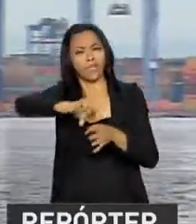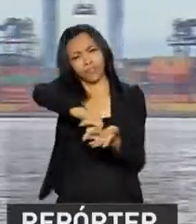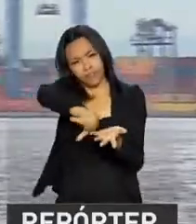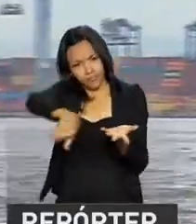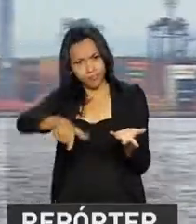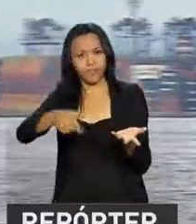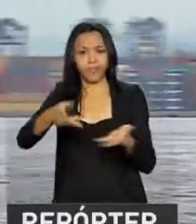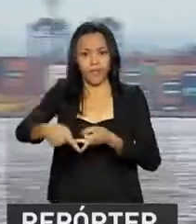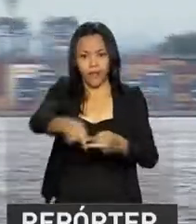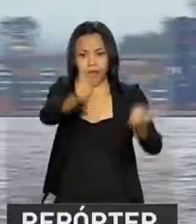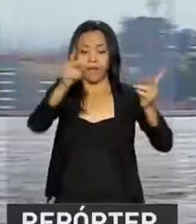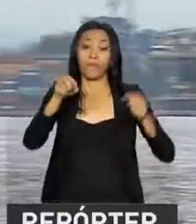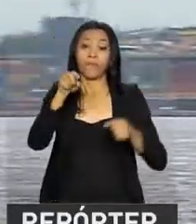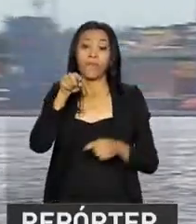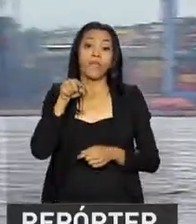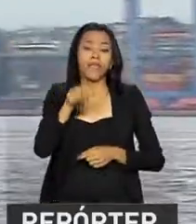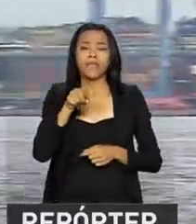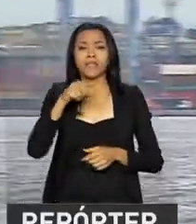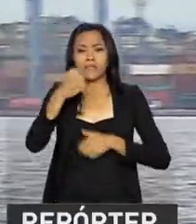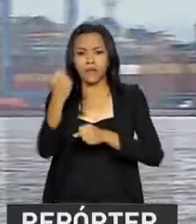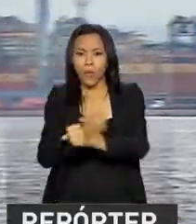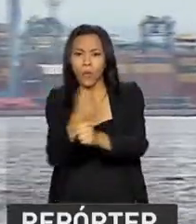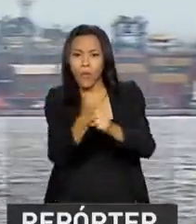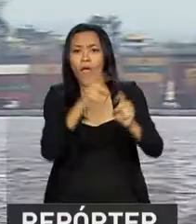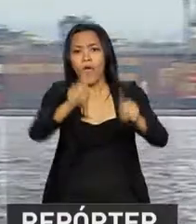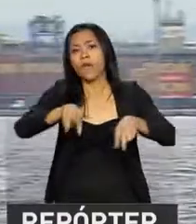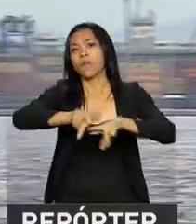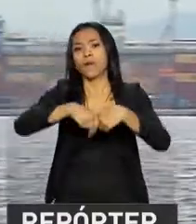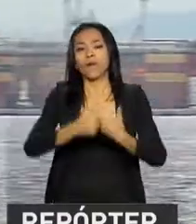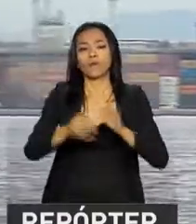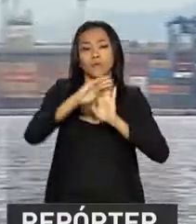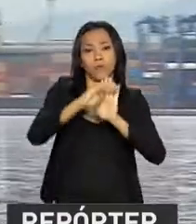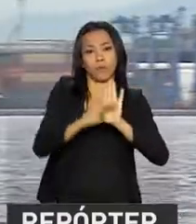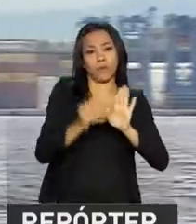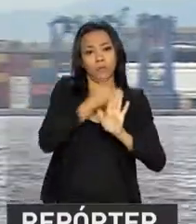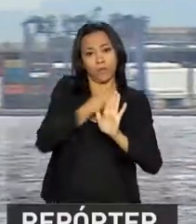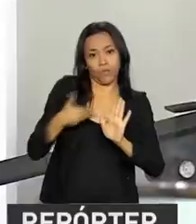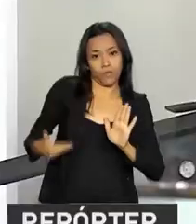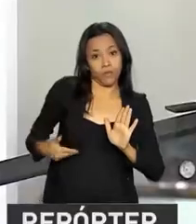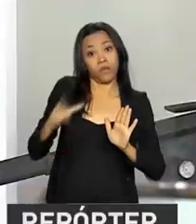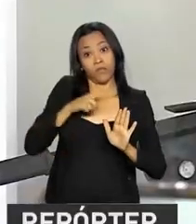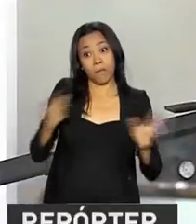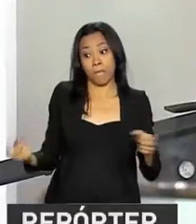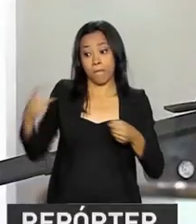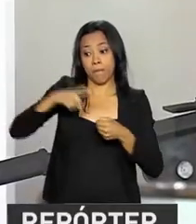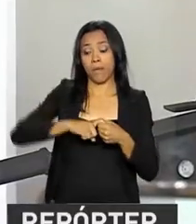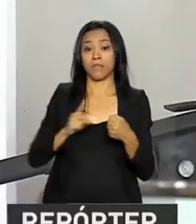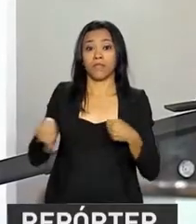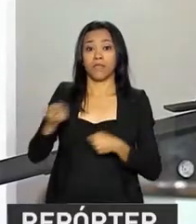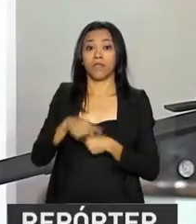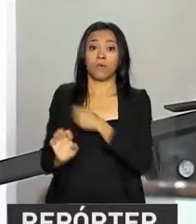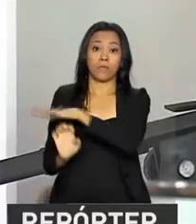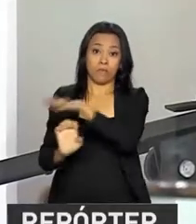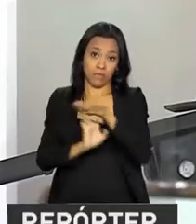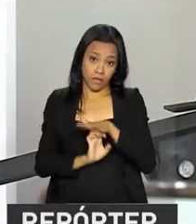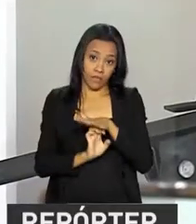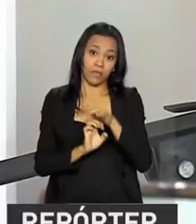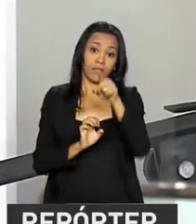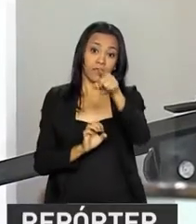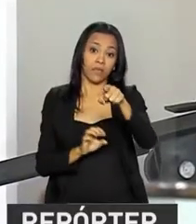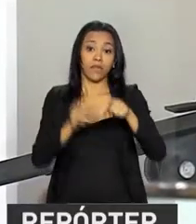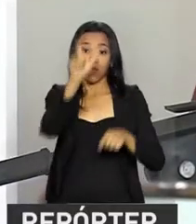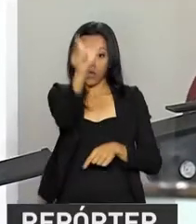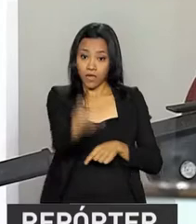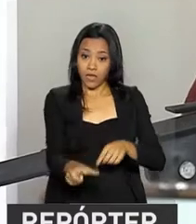do programa Crescer, que prevê parcerias de investimentos com o setor privado. Para o ministro da Secretaria-Geral da Presidência